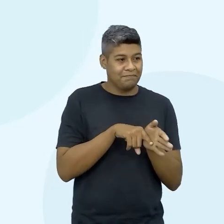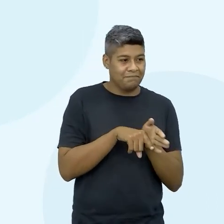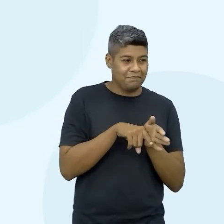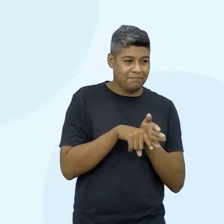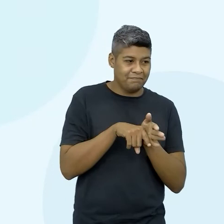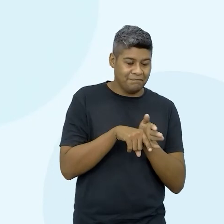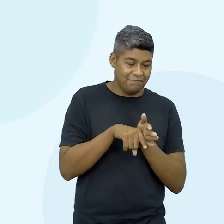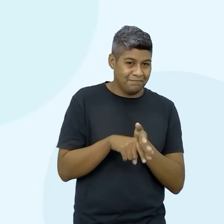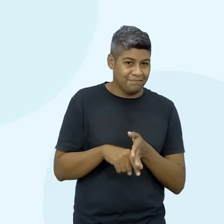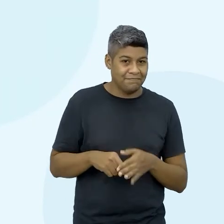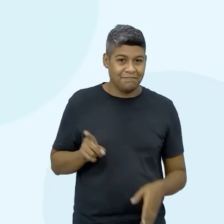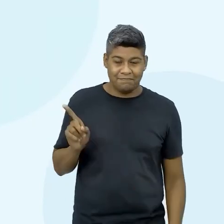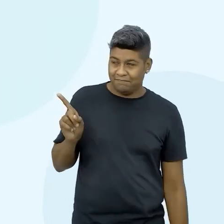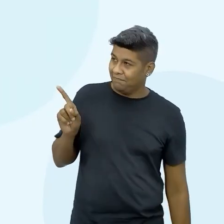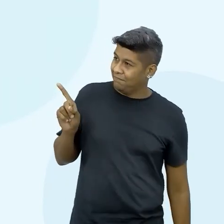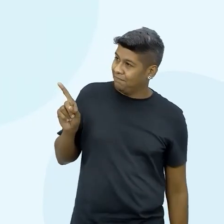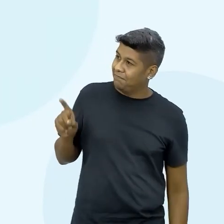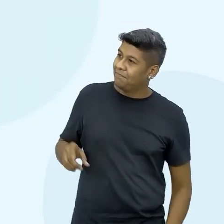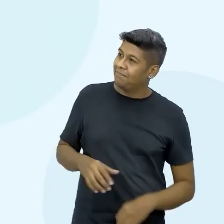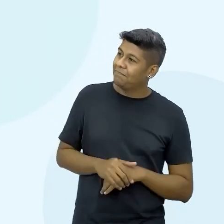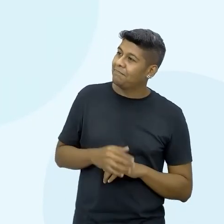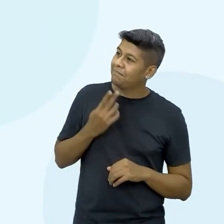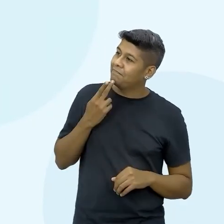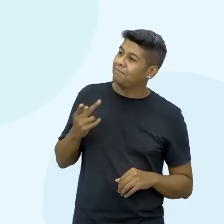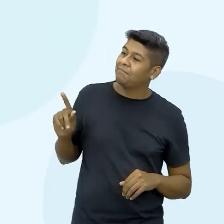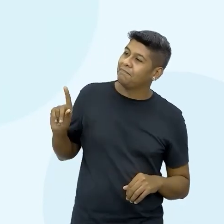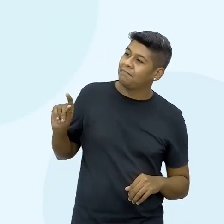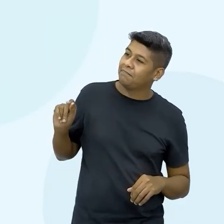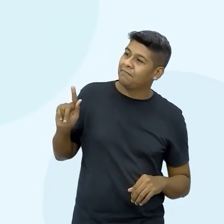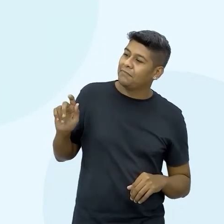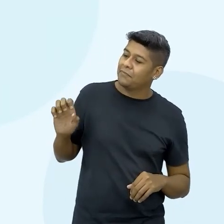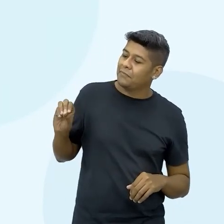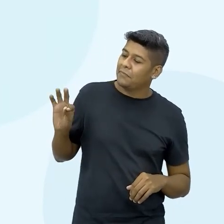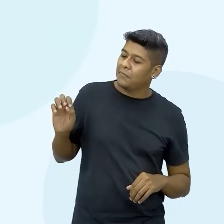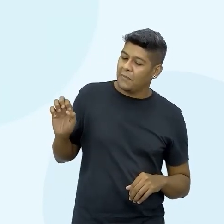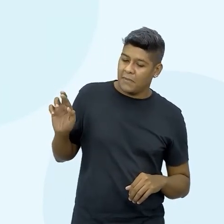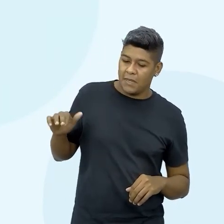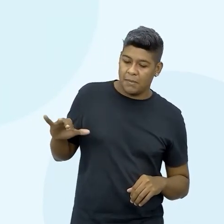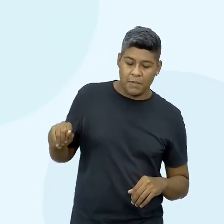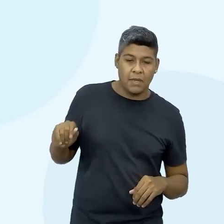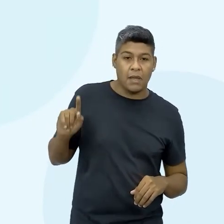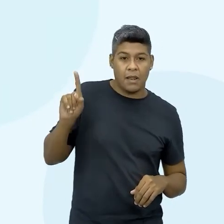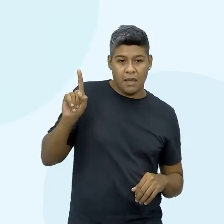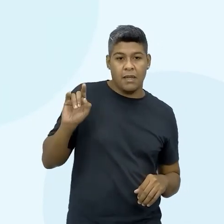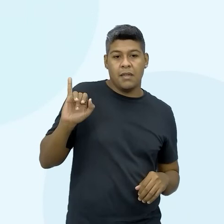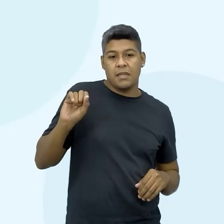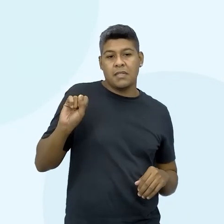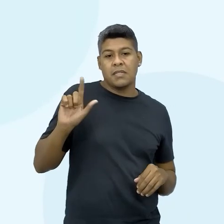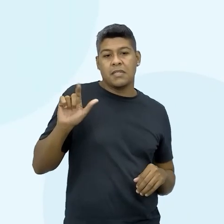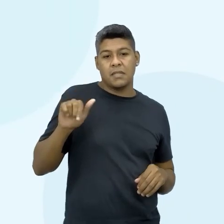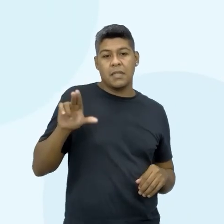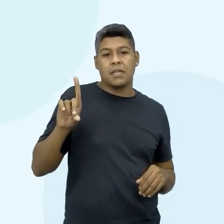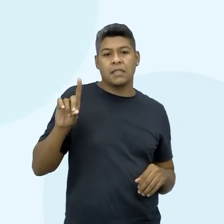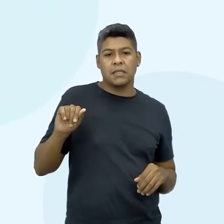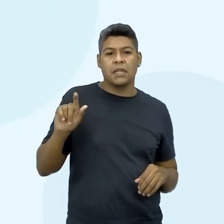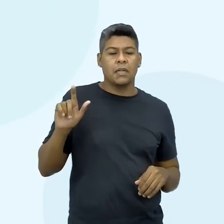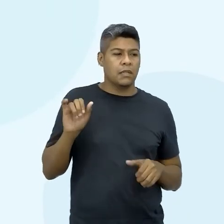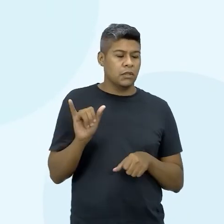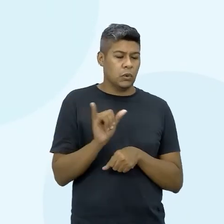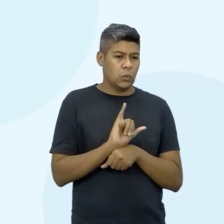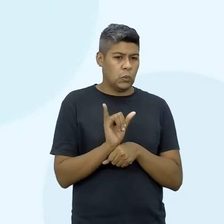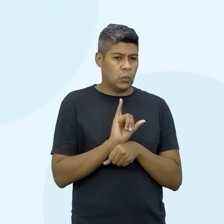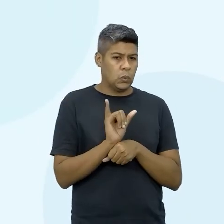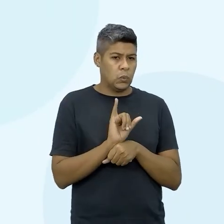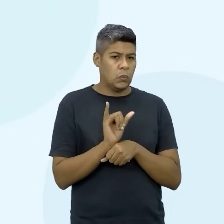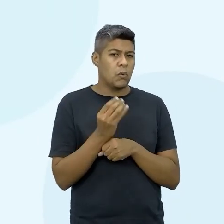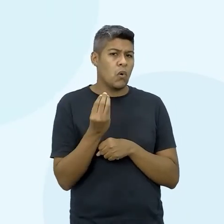documentário. Esse documentário aqui fala um pouquinho sobre as geotérmicas lá na Islândia. Aqui tem uma animação, é do próprio do YouTube,